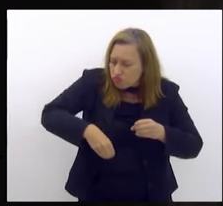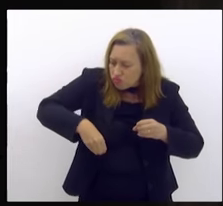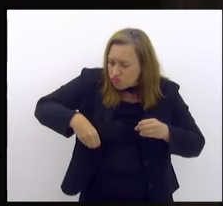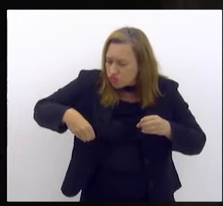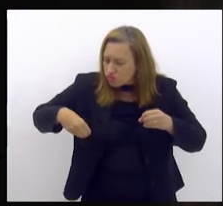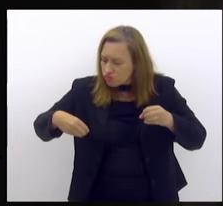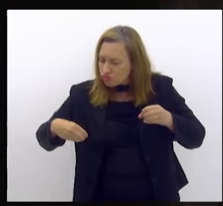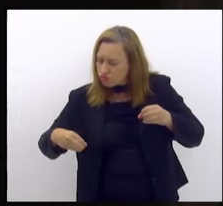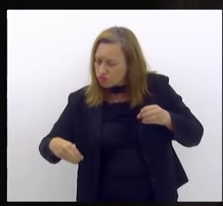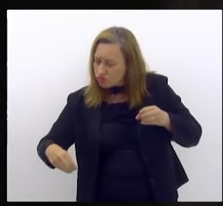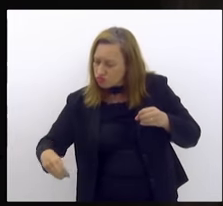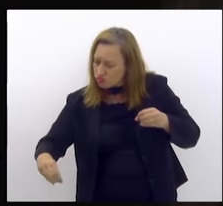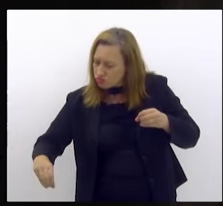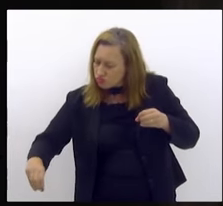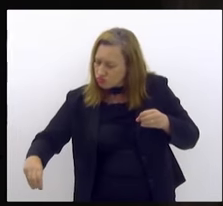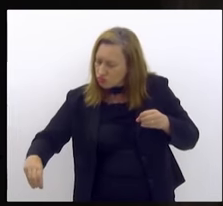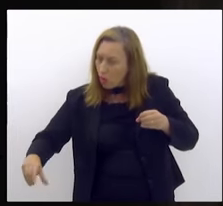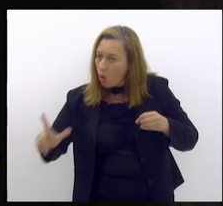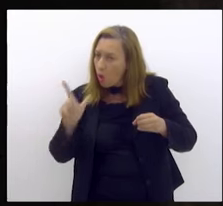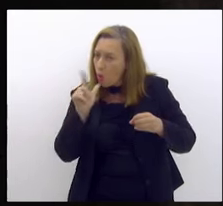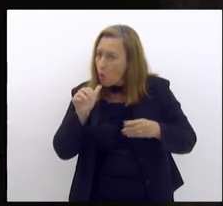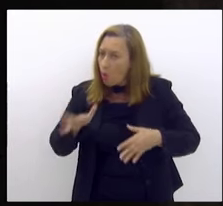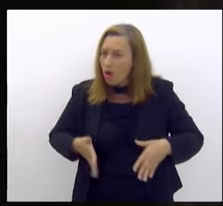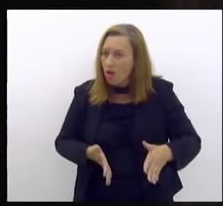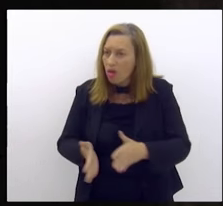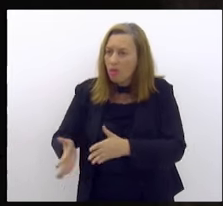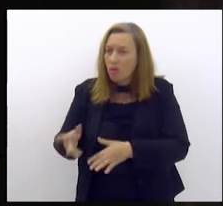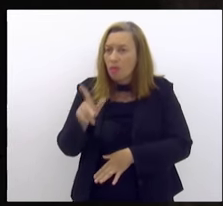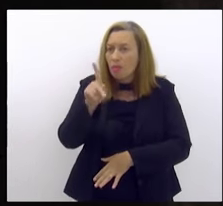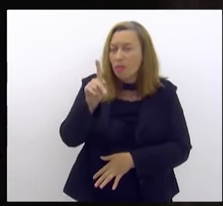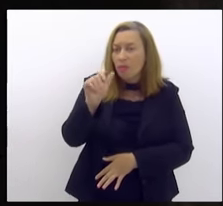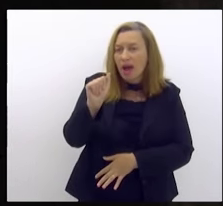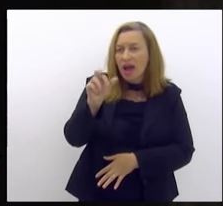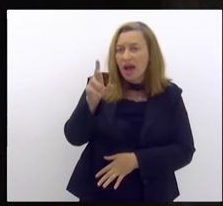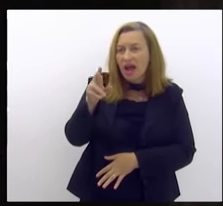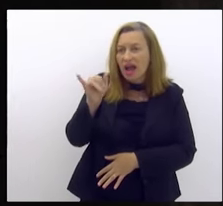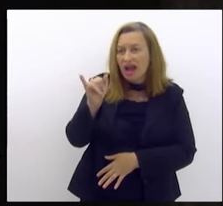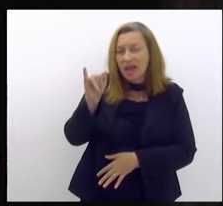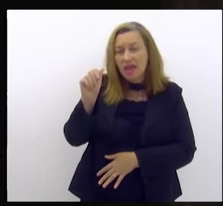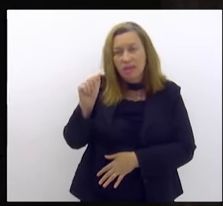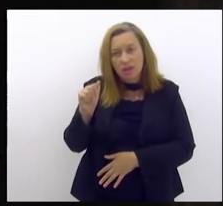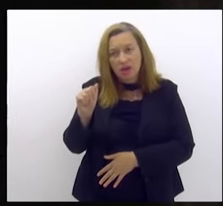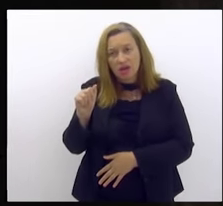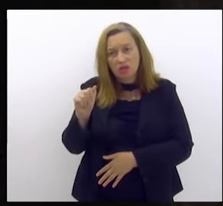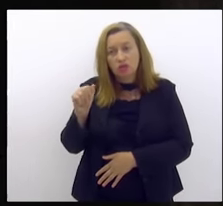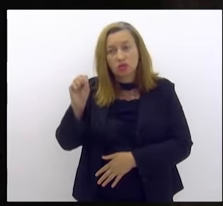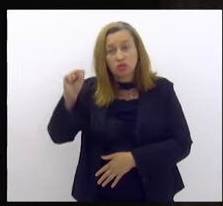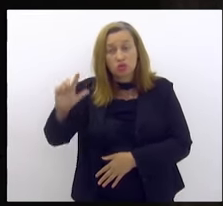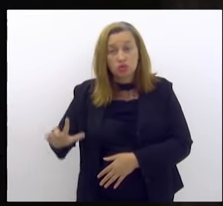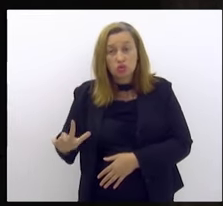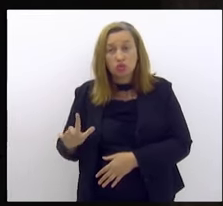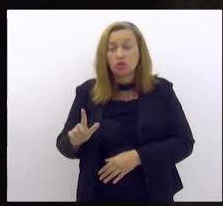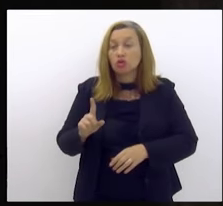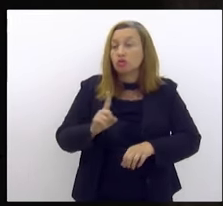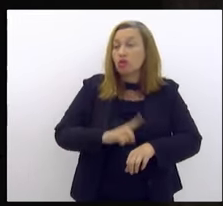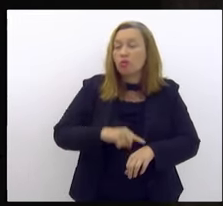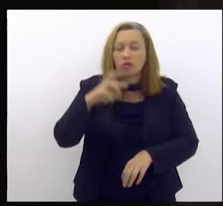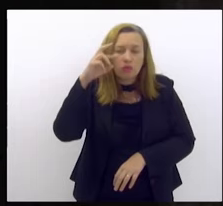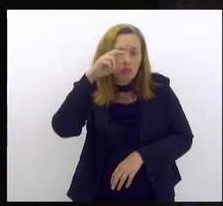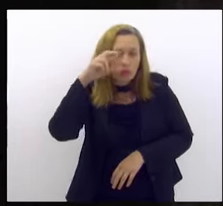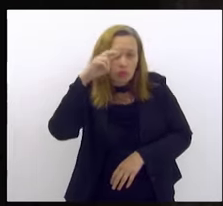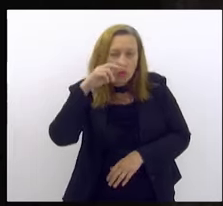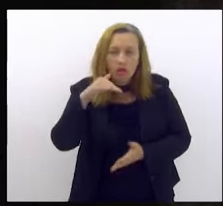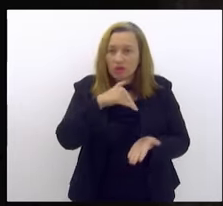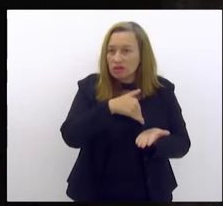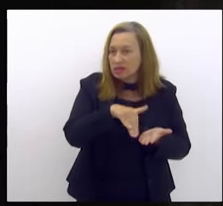despejado direto no Rio Paraíba do Sul. Direto no Paraíba do Sul. E durante a fiscalização, o